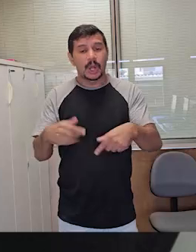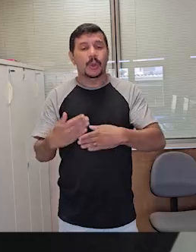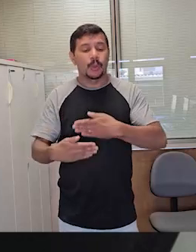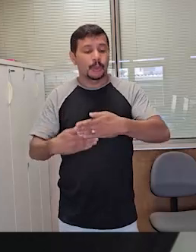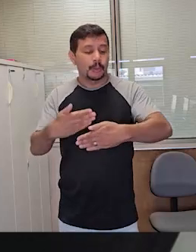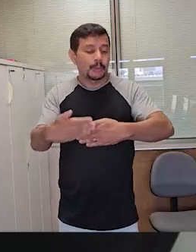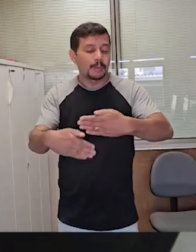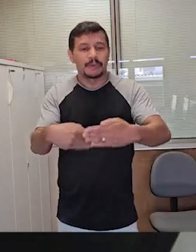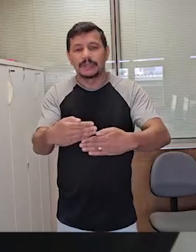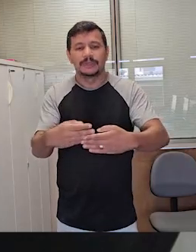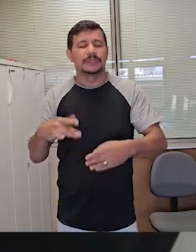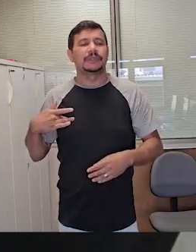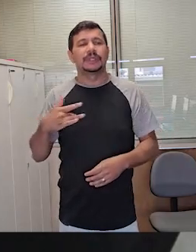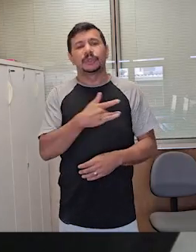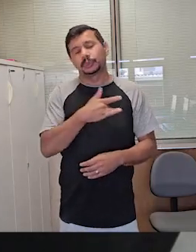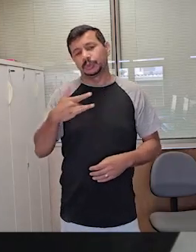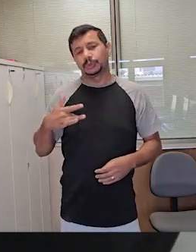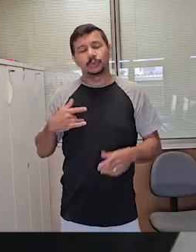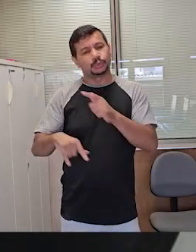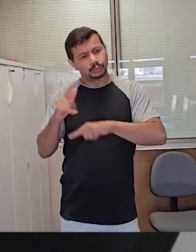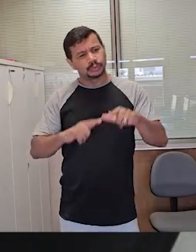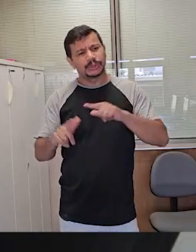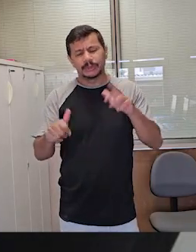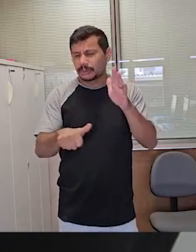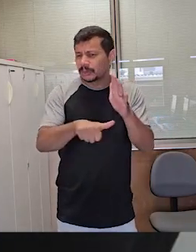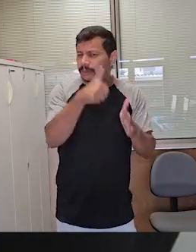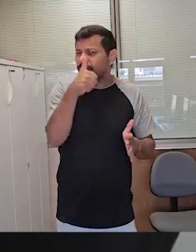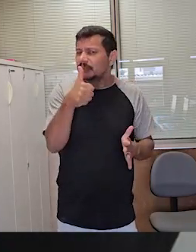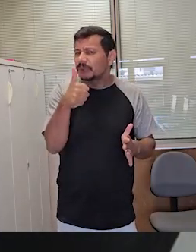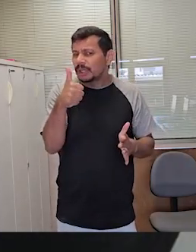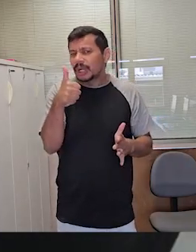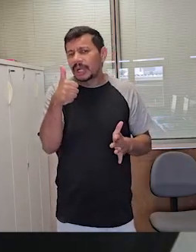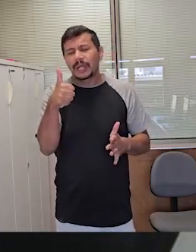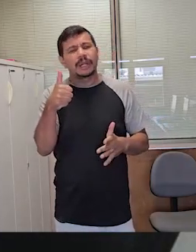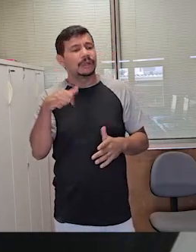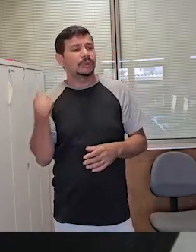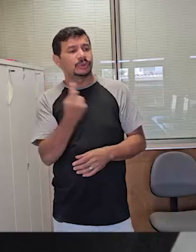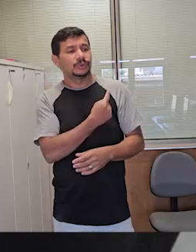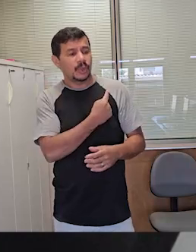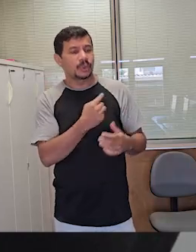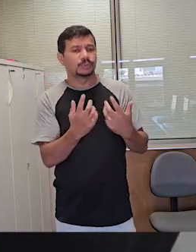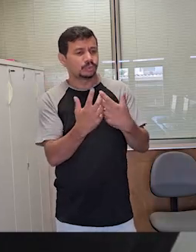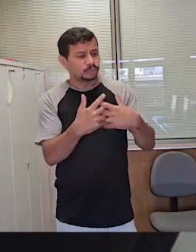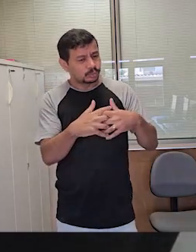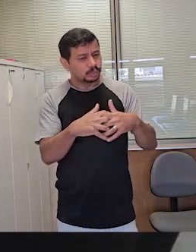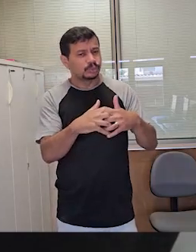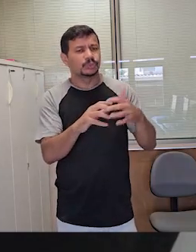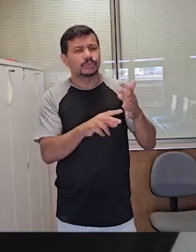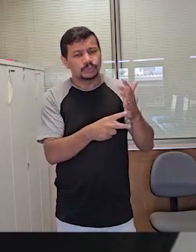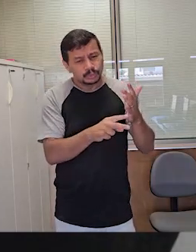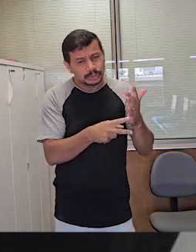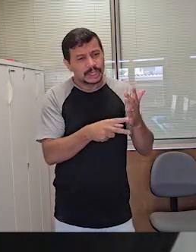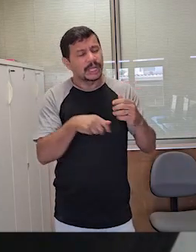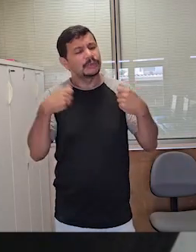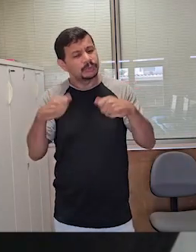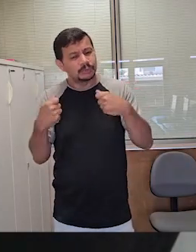dando continuidade a esses agravos à saúde dos trabalhadores. Então, o primeiro momento é a gente, no nosso papel enquanto sindicato, poder fazer essa